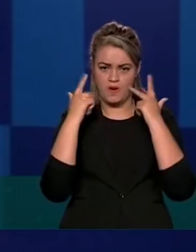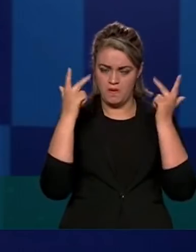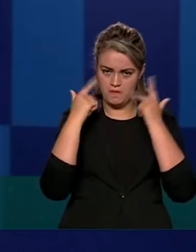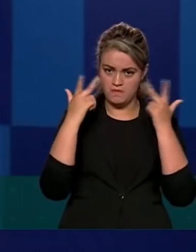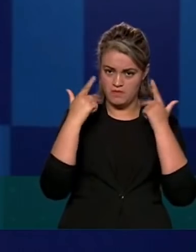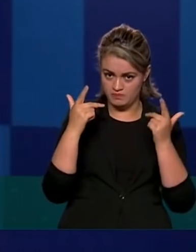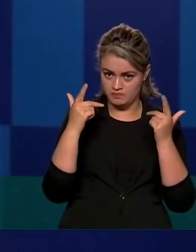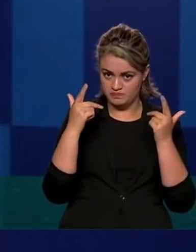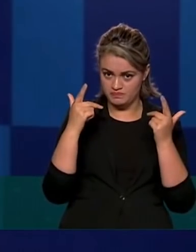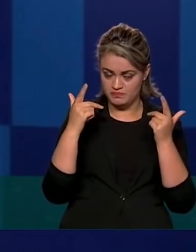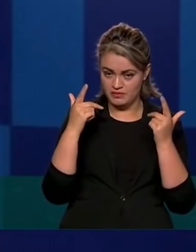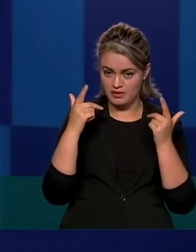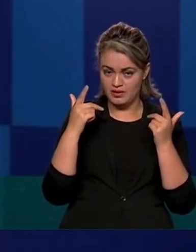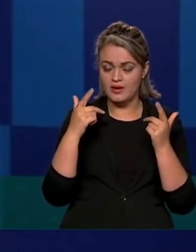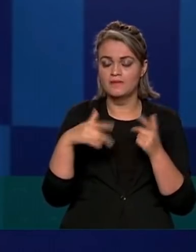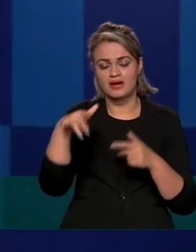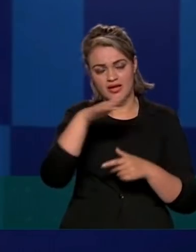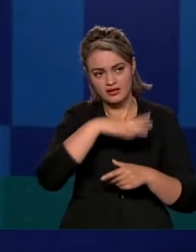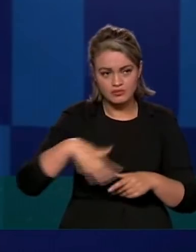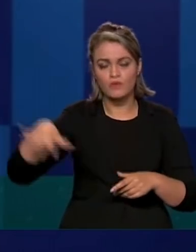recuperado, para a alegria